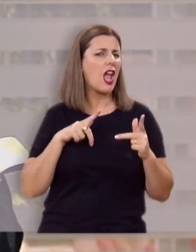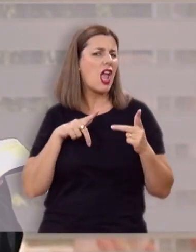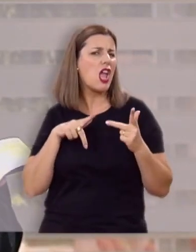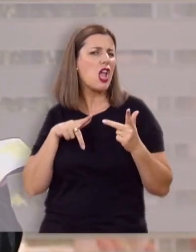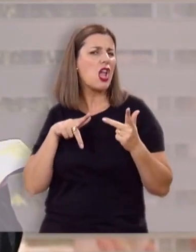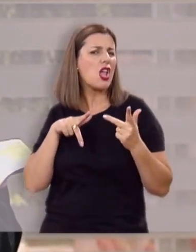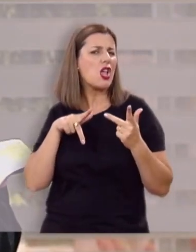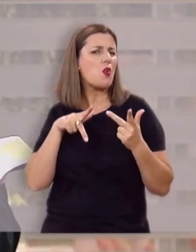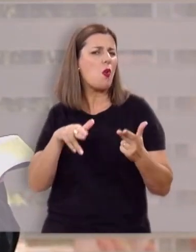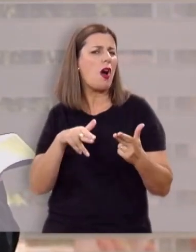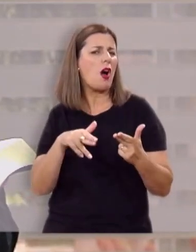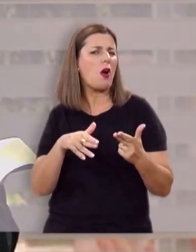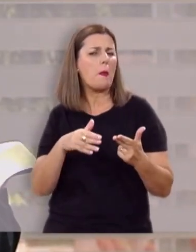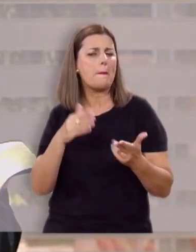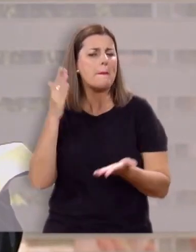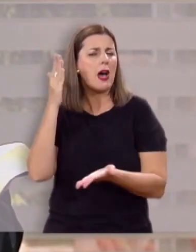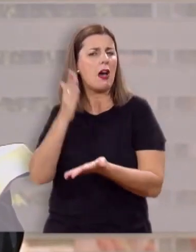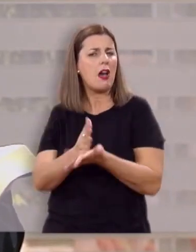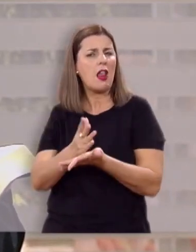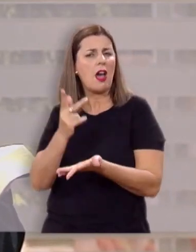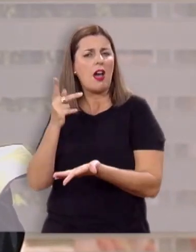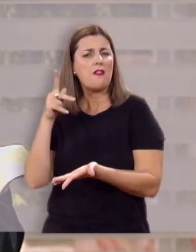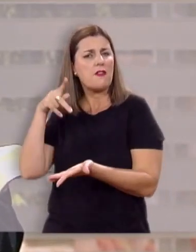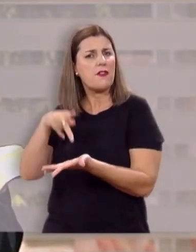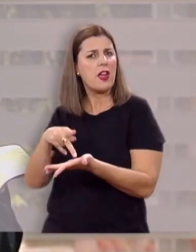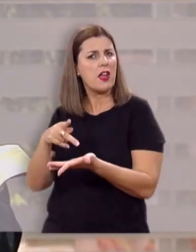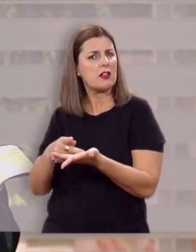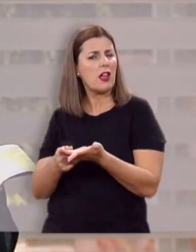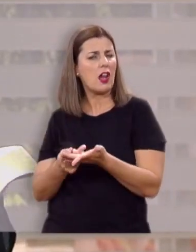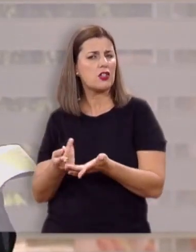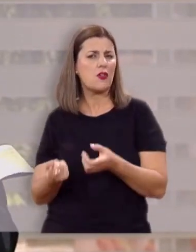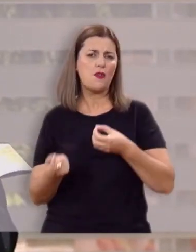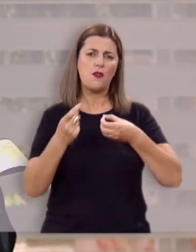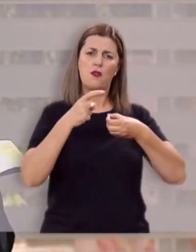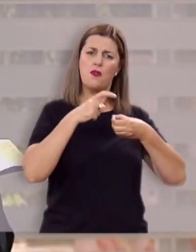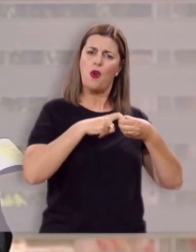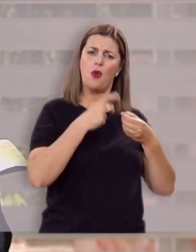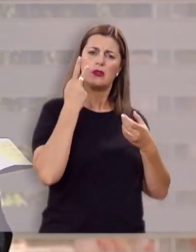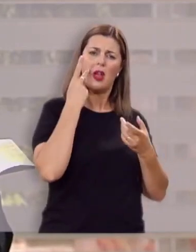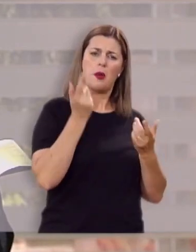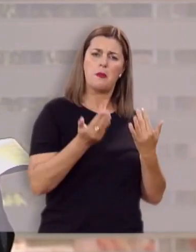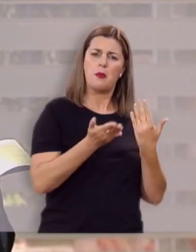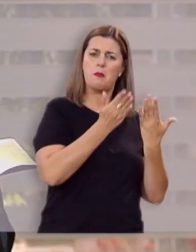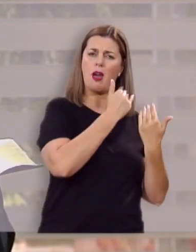a mesma coisa de deixar a realidade e voltar para as sombras.